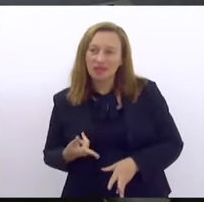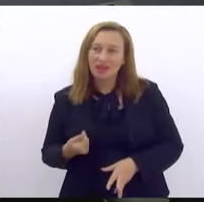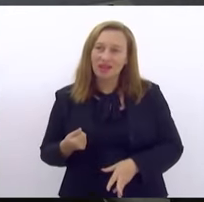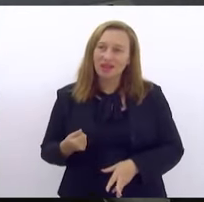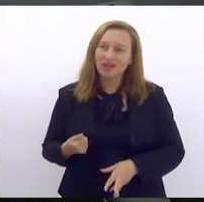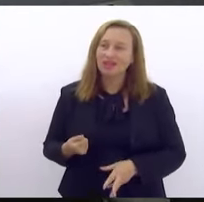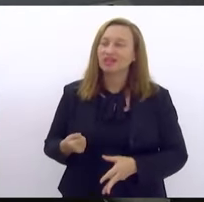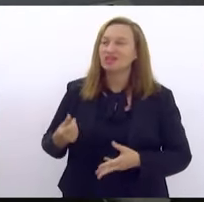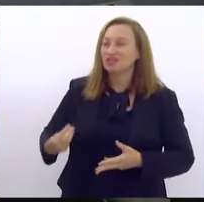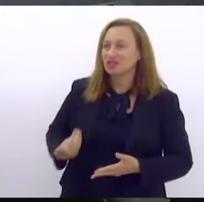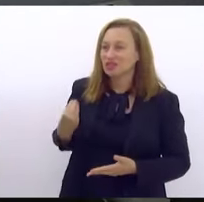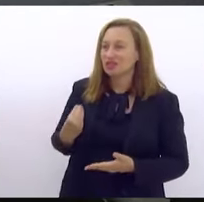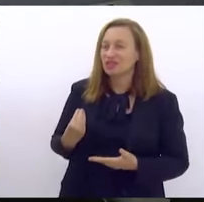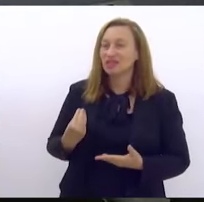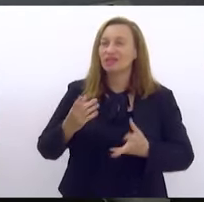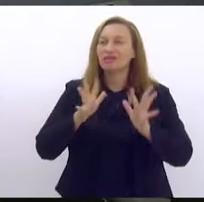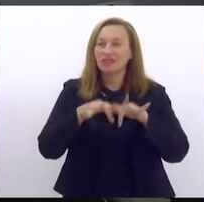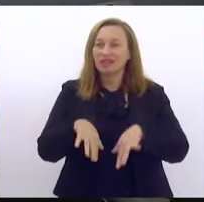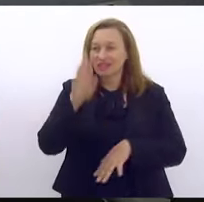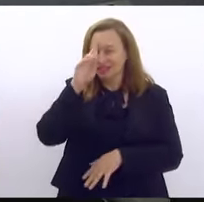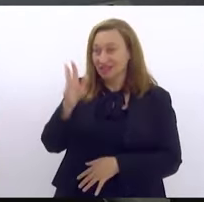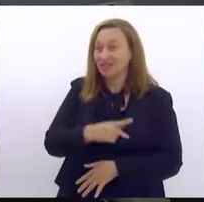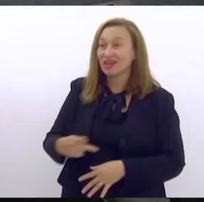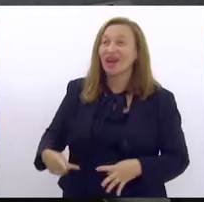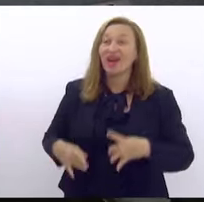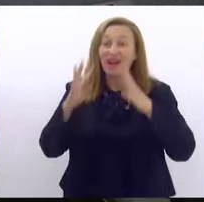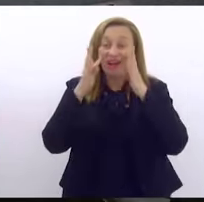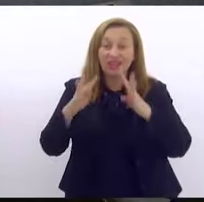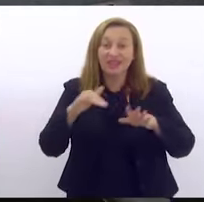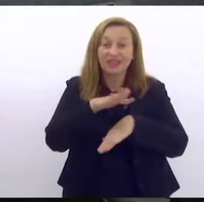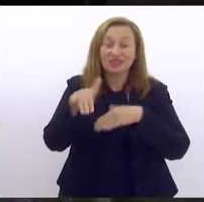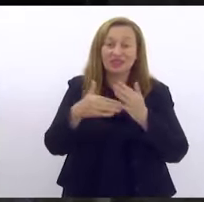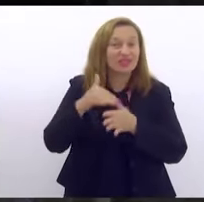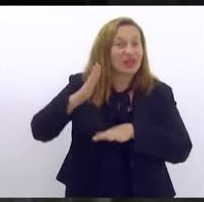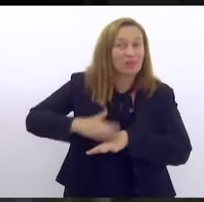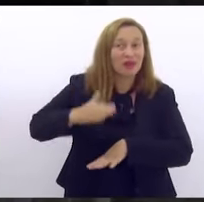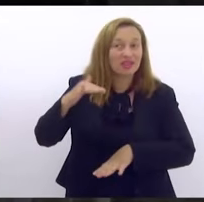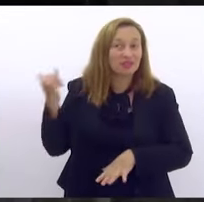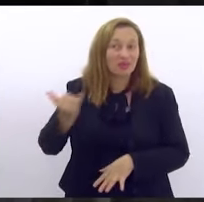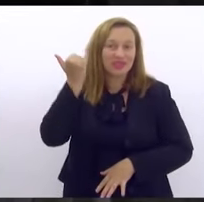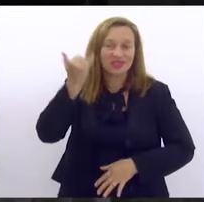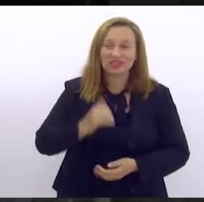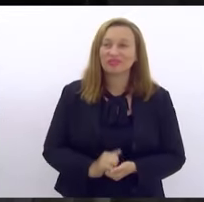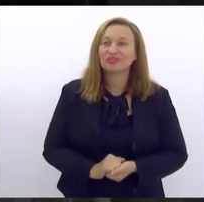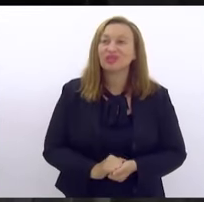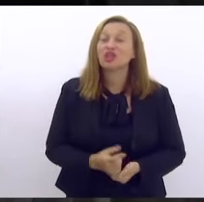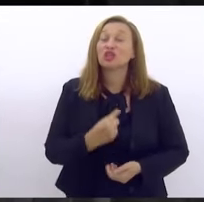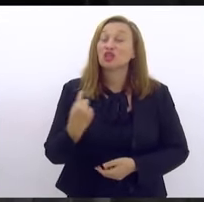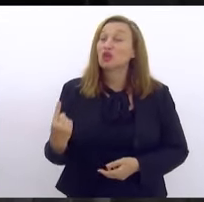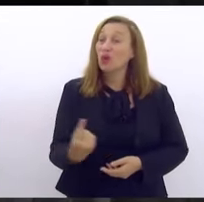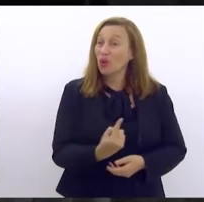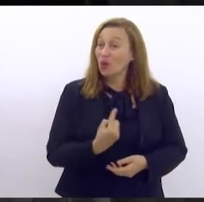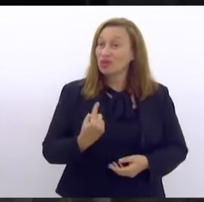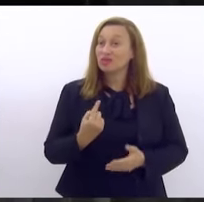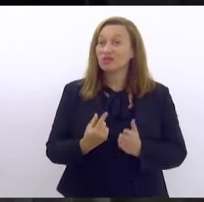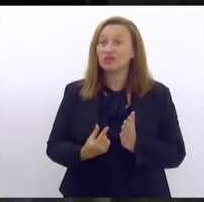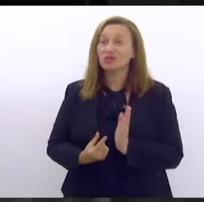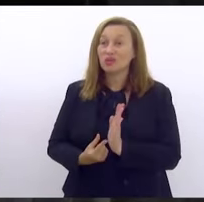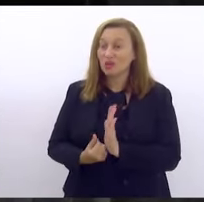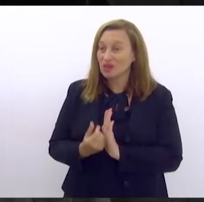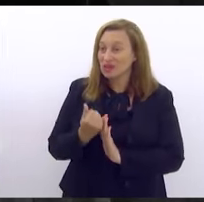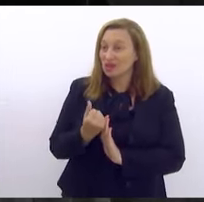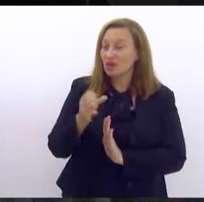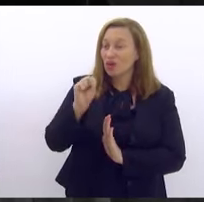a todos os... Para encerrar, presidente. Alertando o que é mais central. Nós estamos com um orçamento